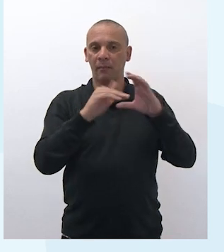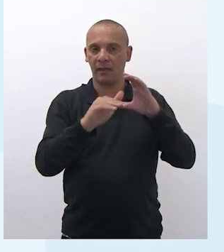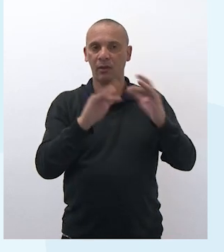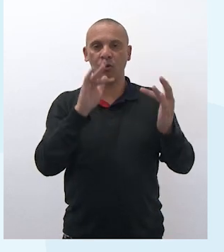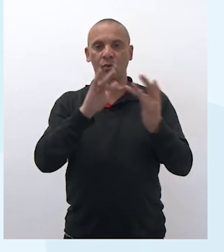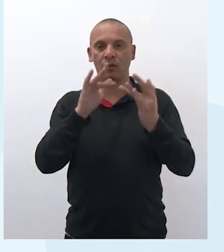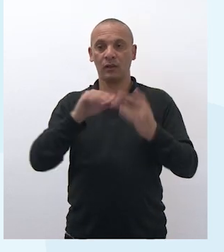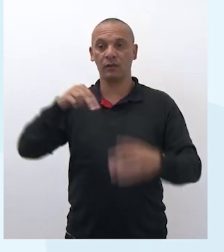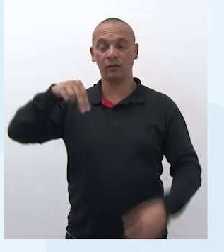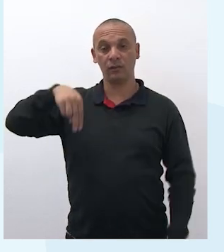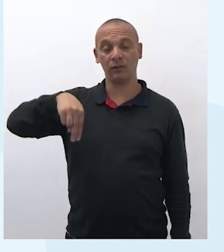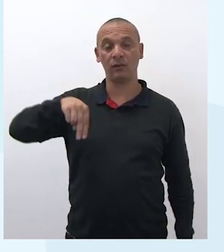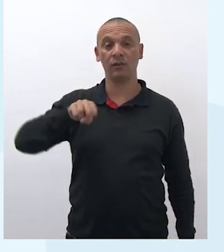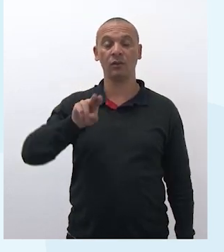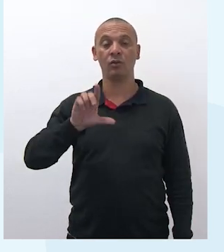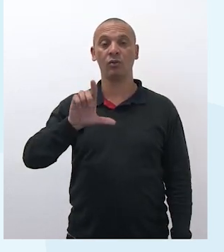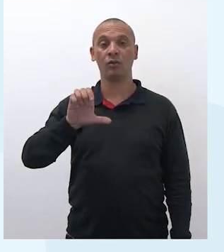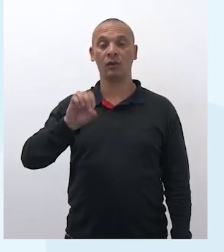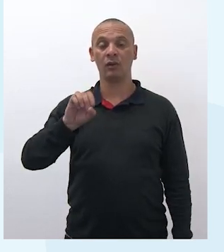é